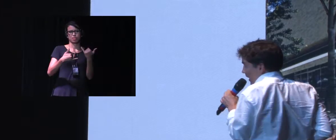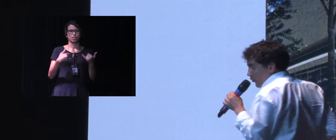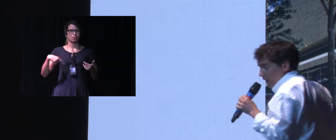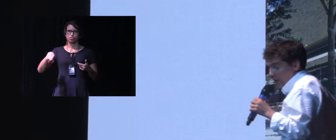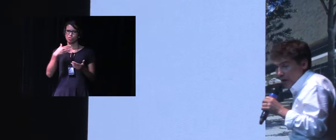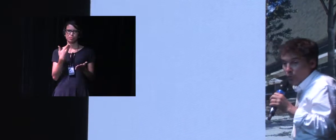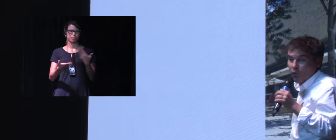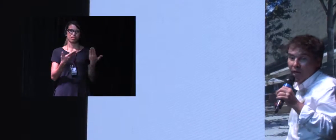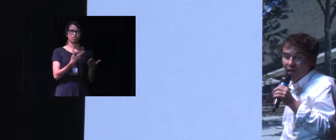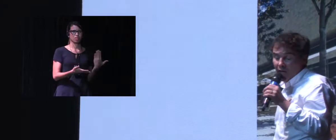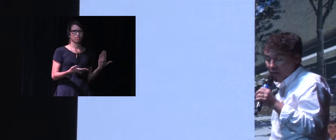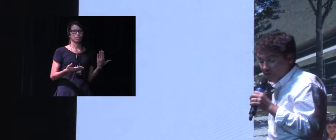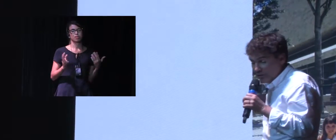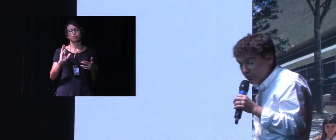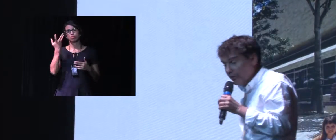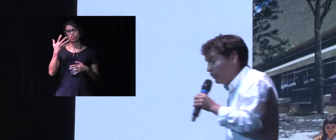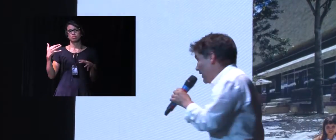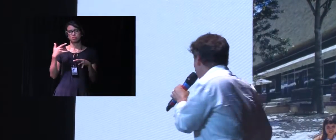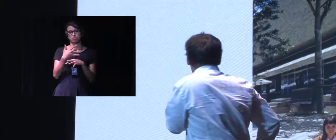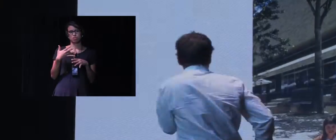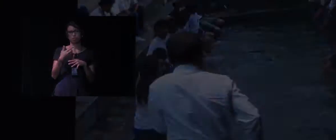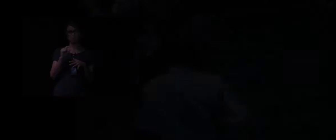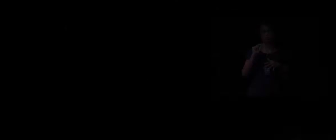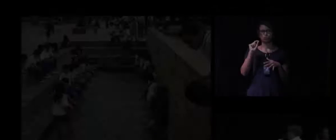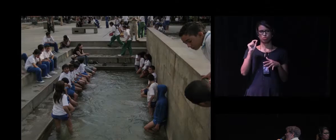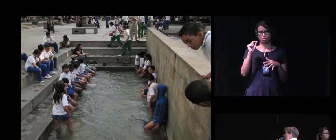nesse espaço de areia, perdemos a bússola.